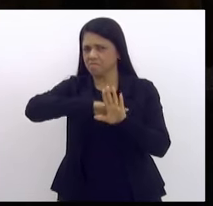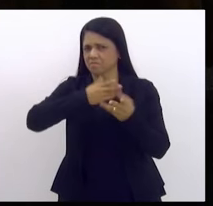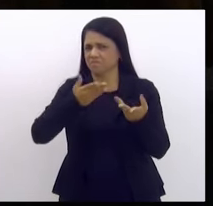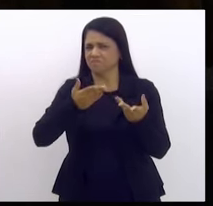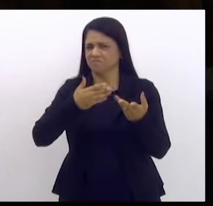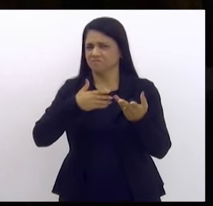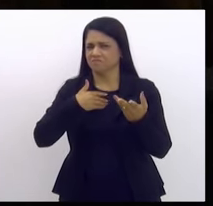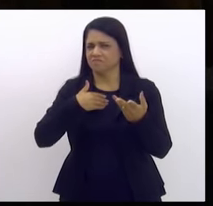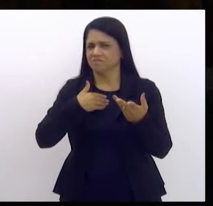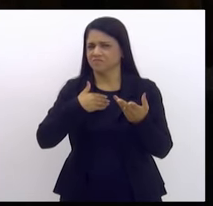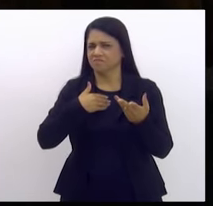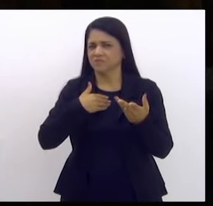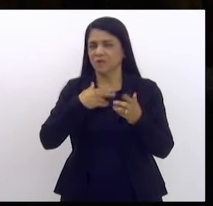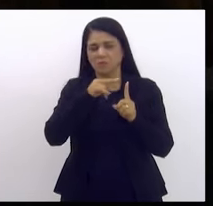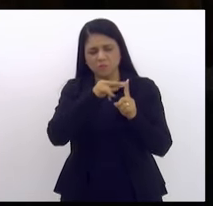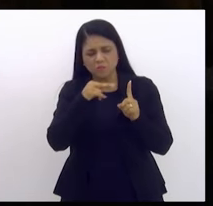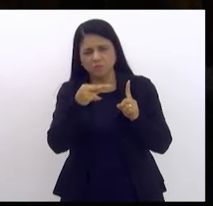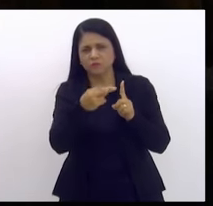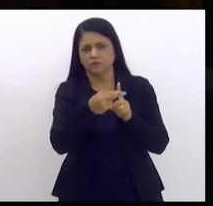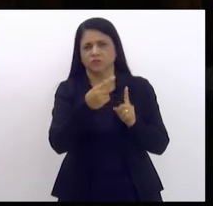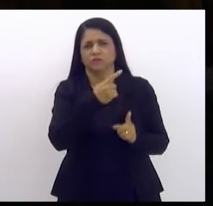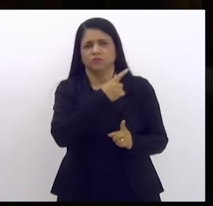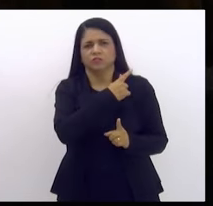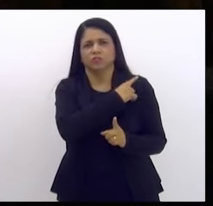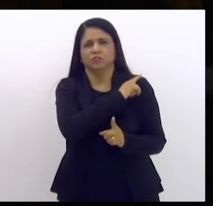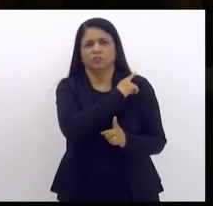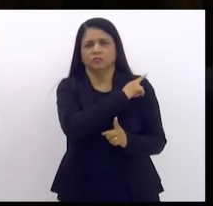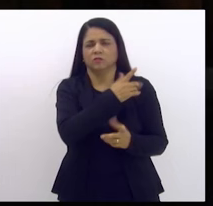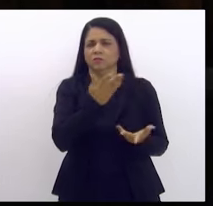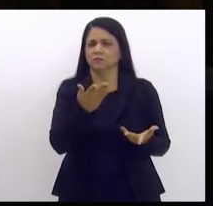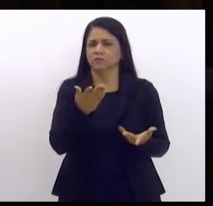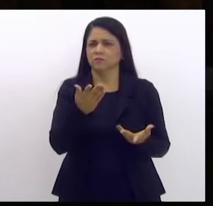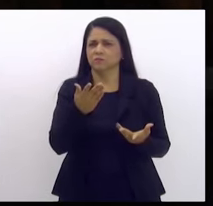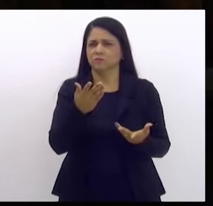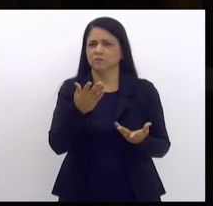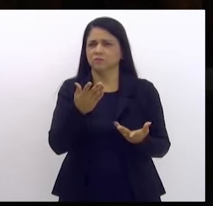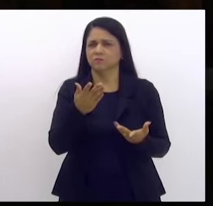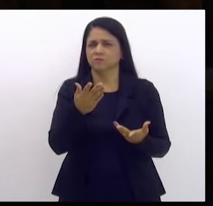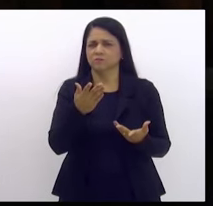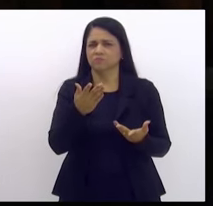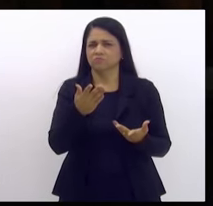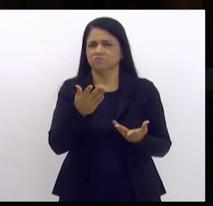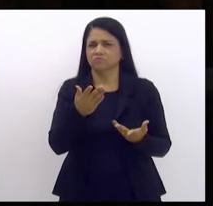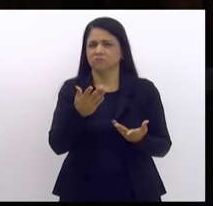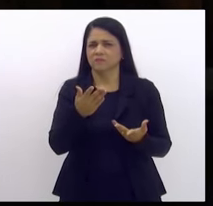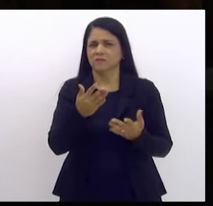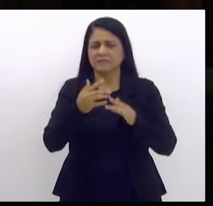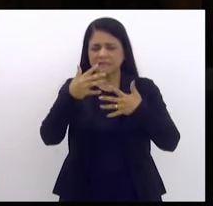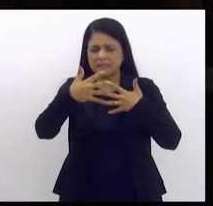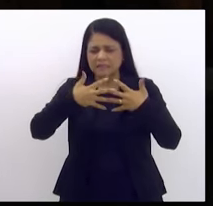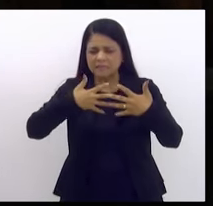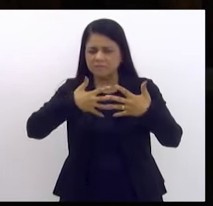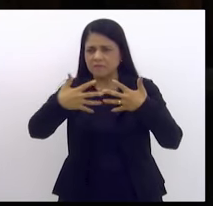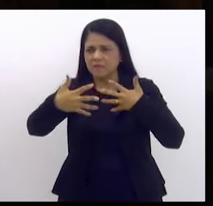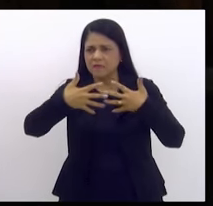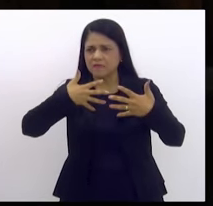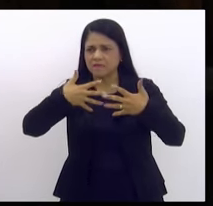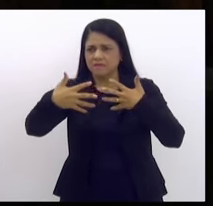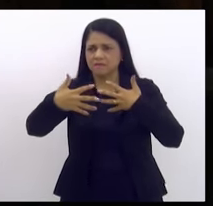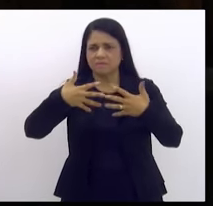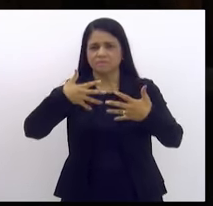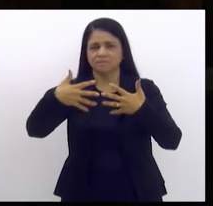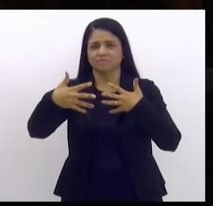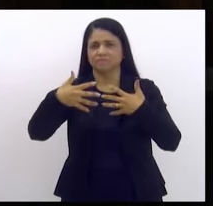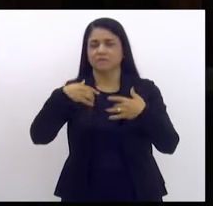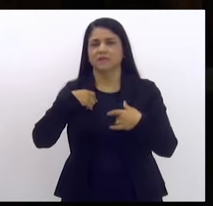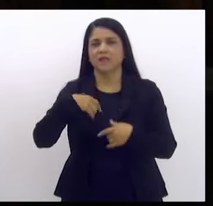providencial, sob o ponto de vista da gestão. Uma medida que, como eu disse, dá transparência. Lembrando que